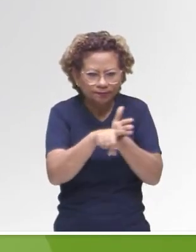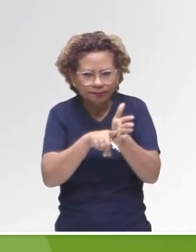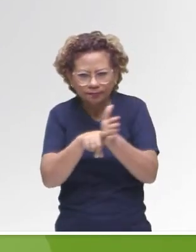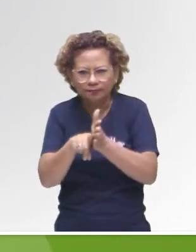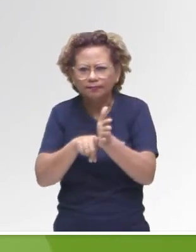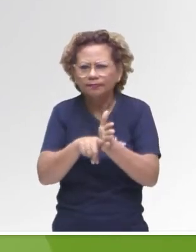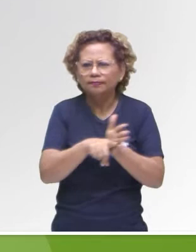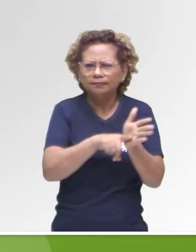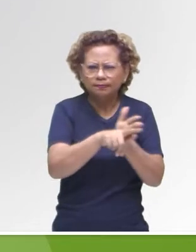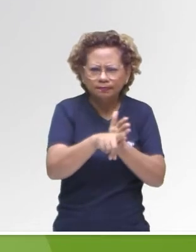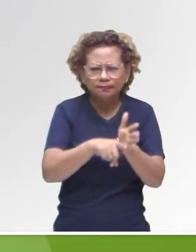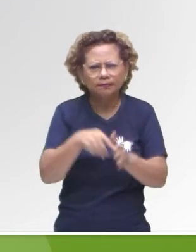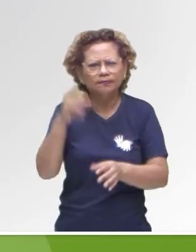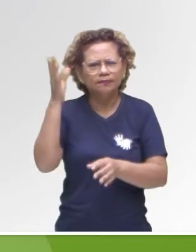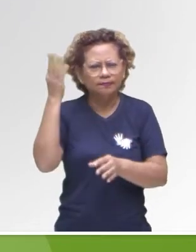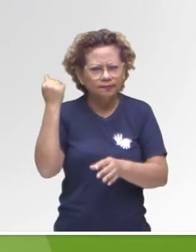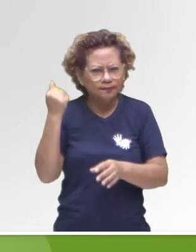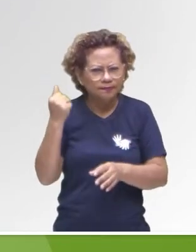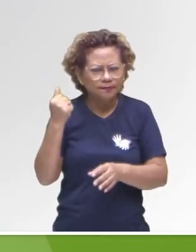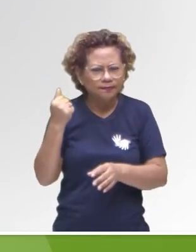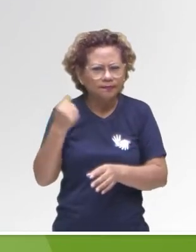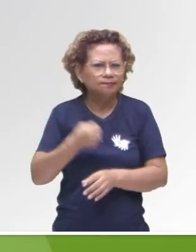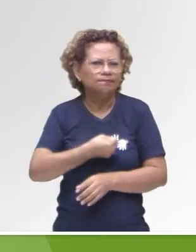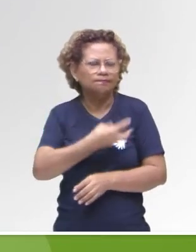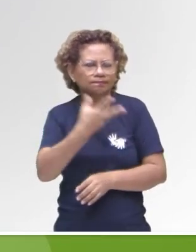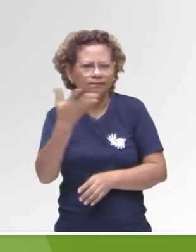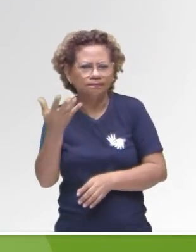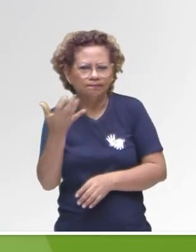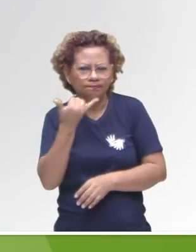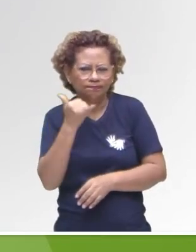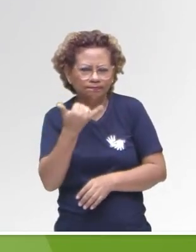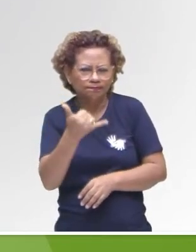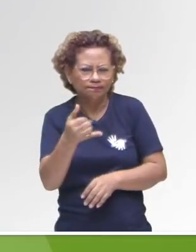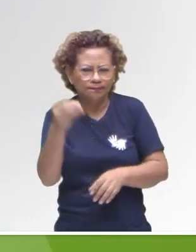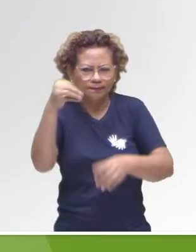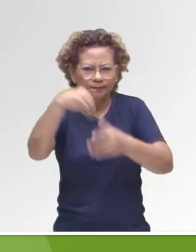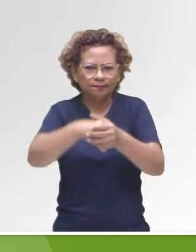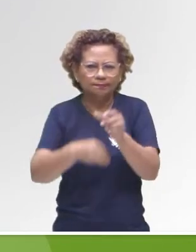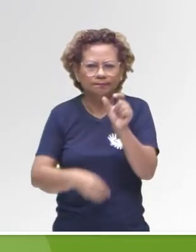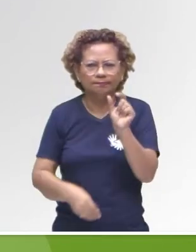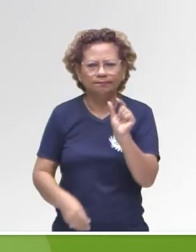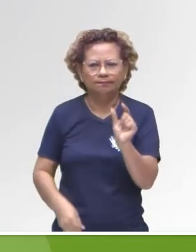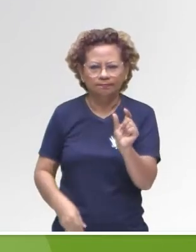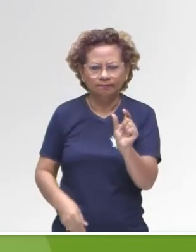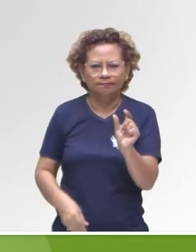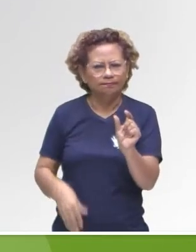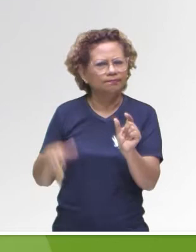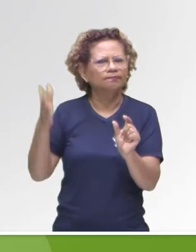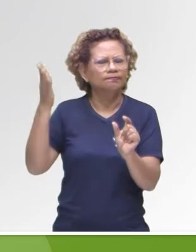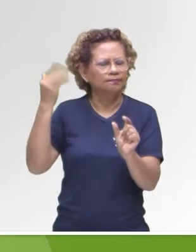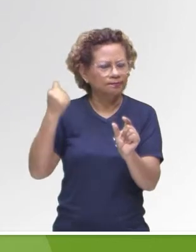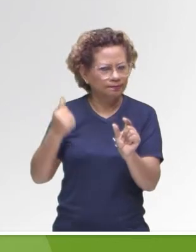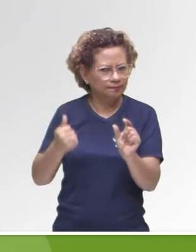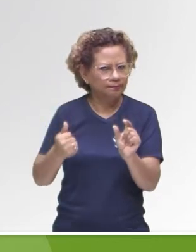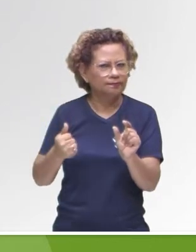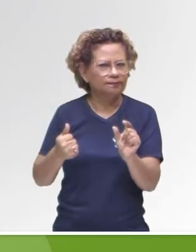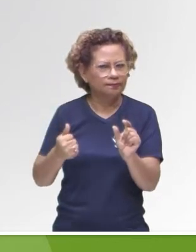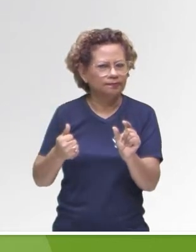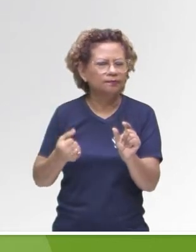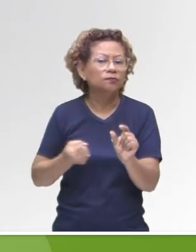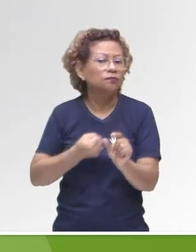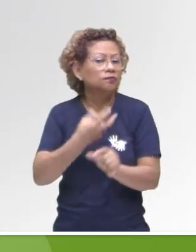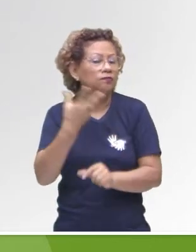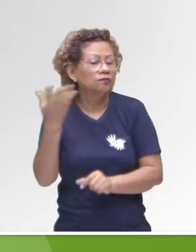o dimensionamento de um circuito elétrico, eles projetam capacitores, e esses capacitores devem vir com